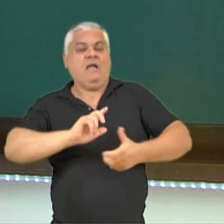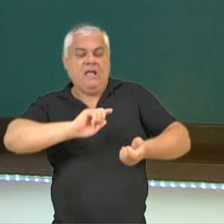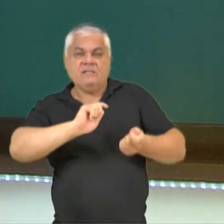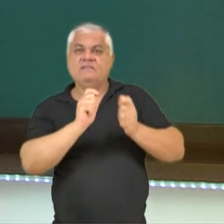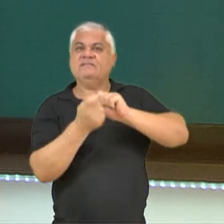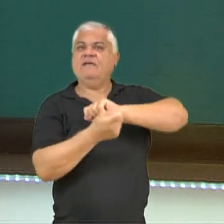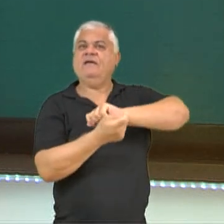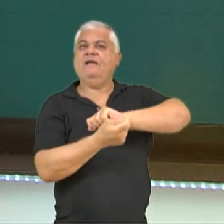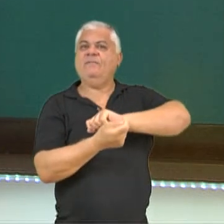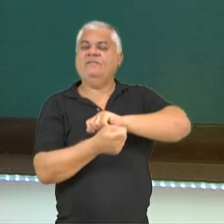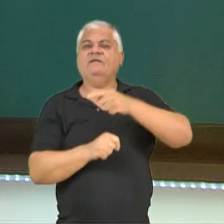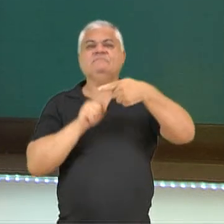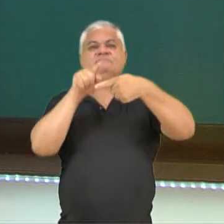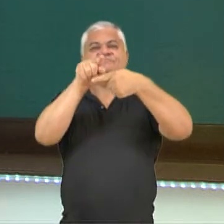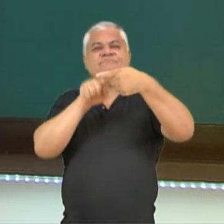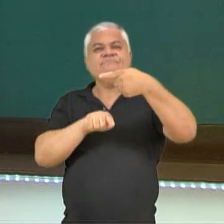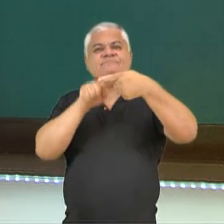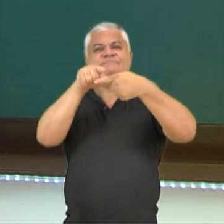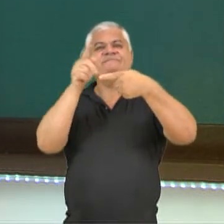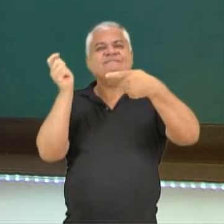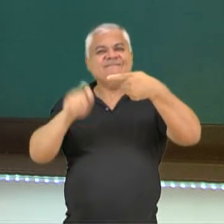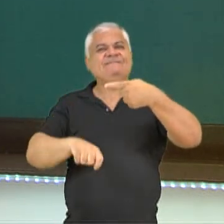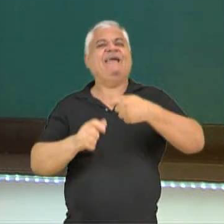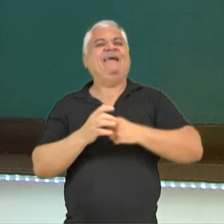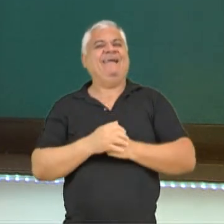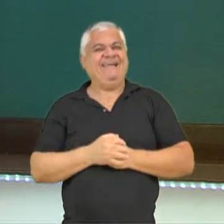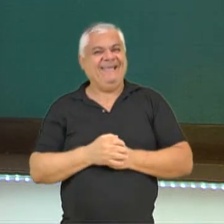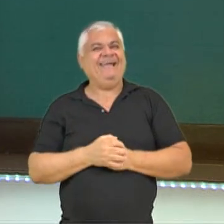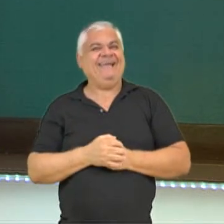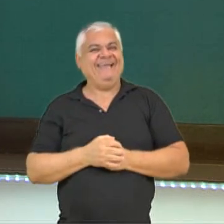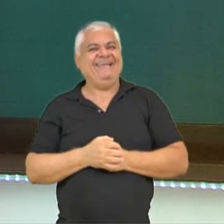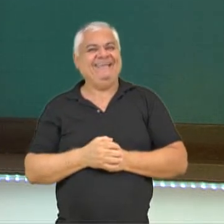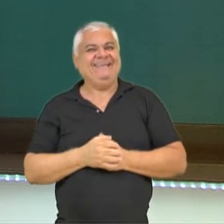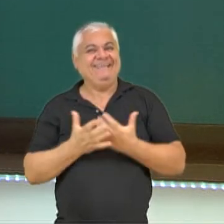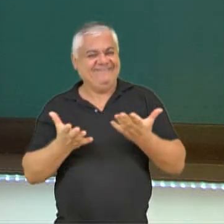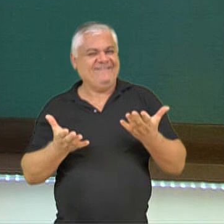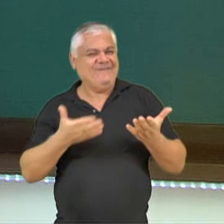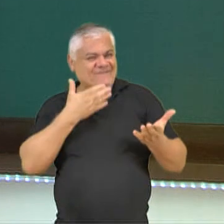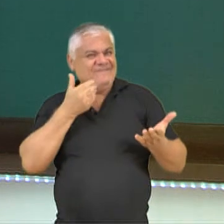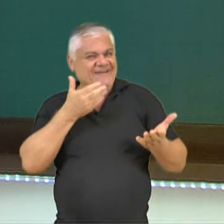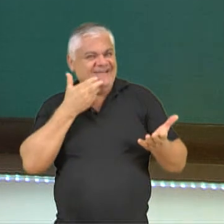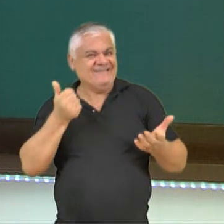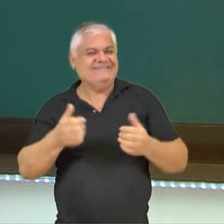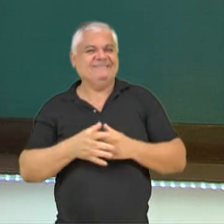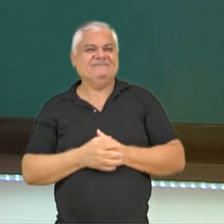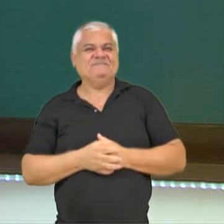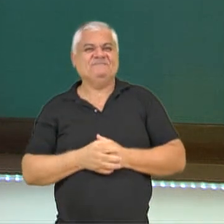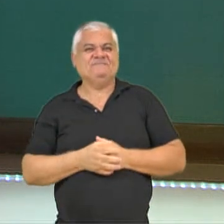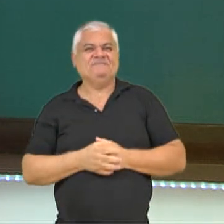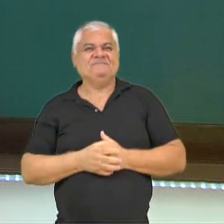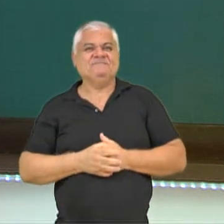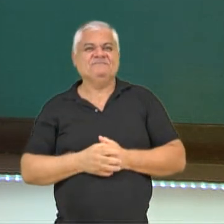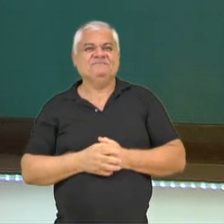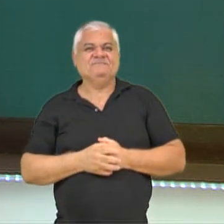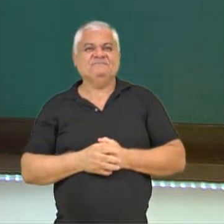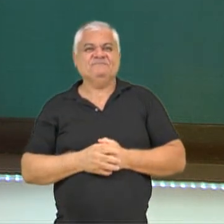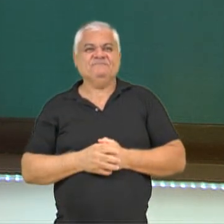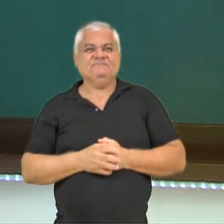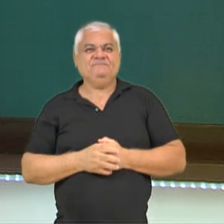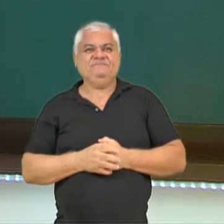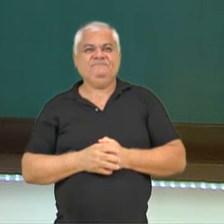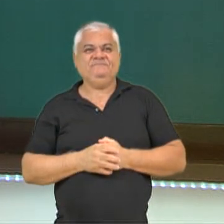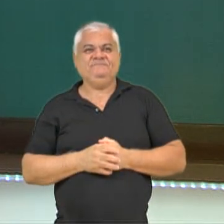expoente decimal em fração. Aí nós já sabemos como fazer. Viu como fica mais tranquilo? Olha lá,